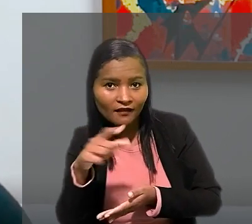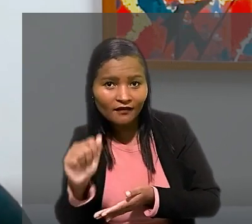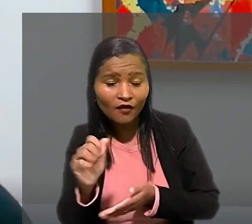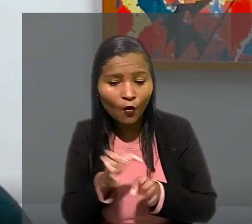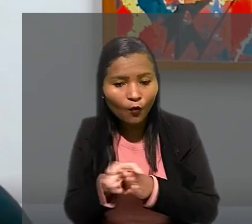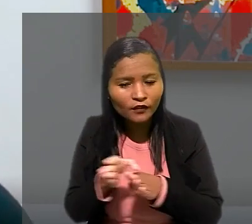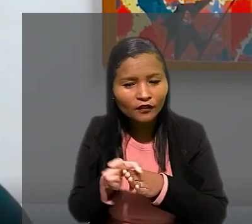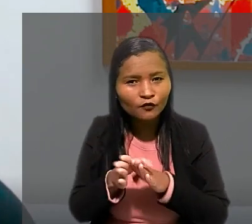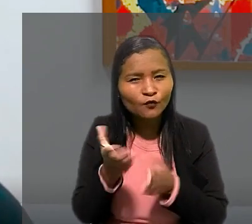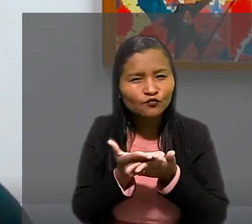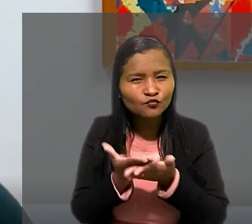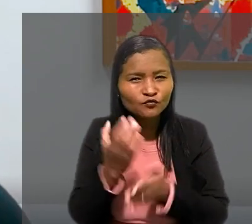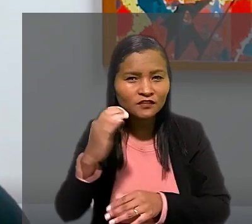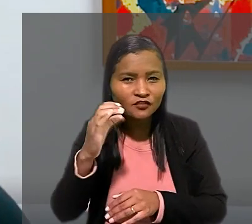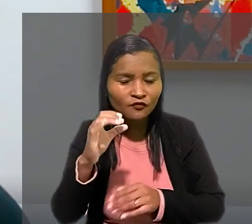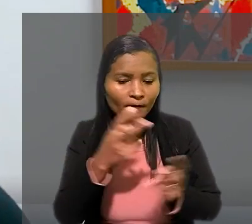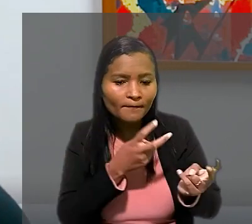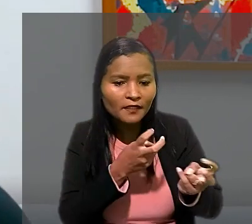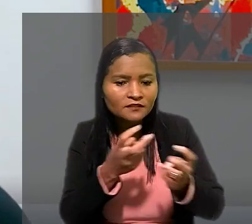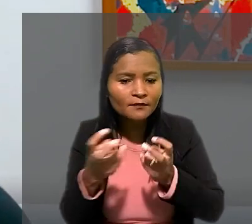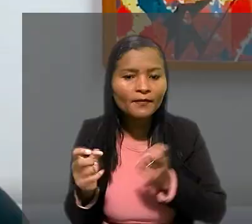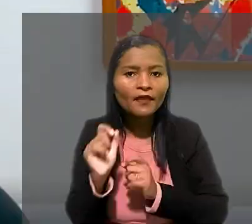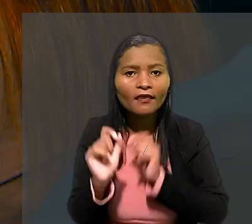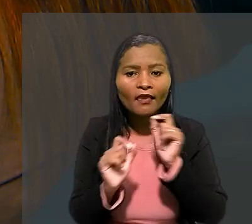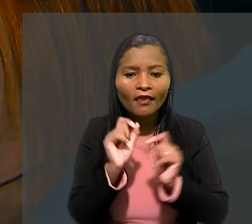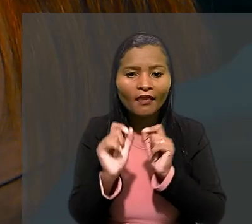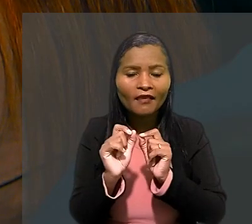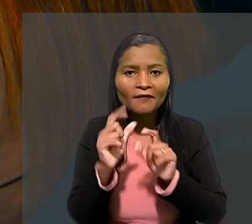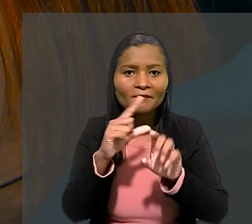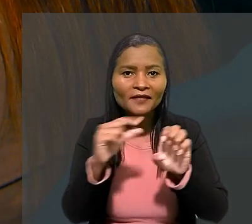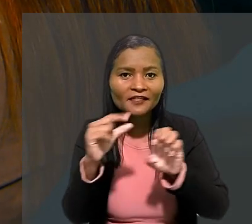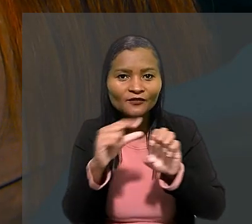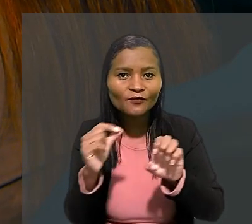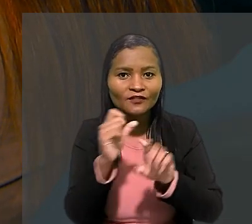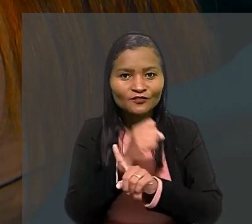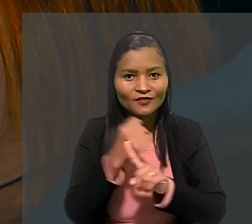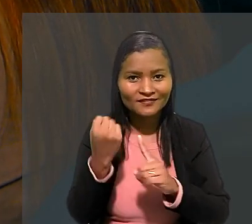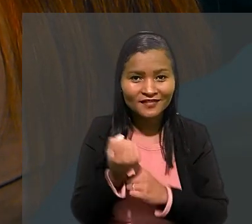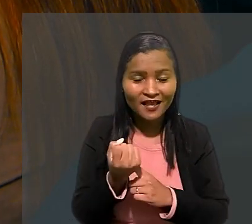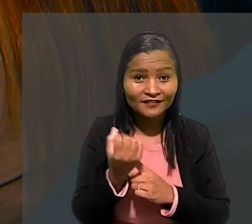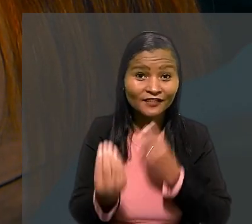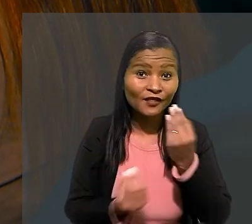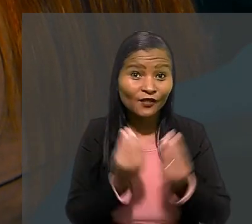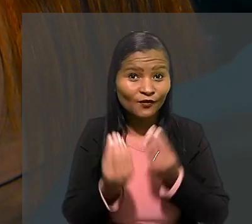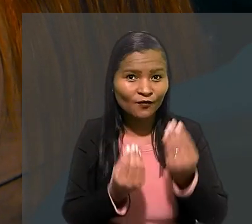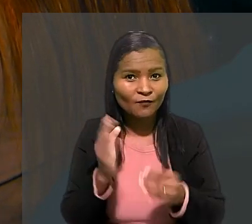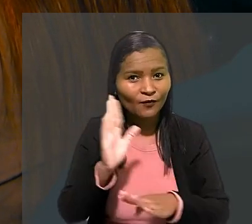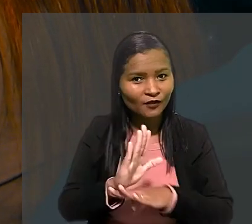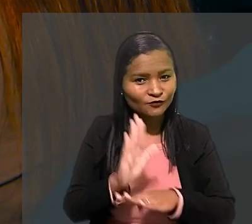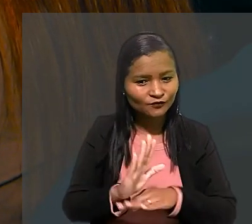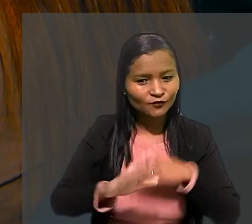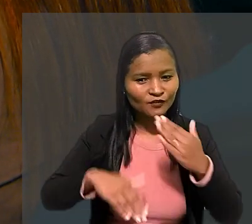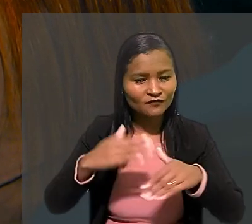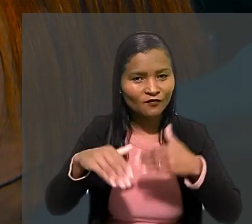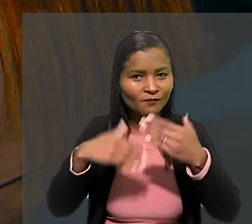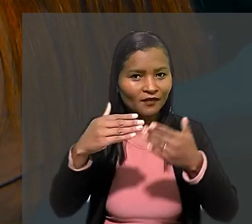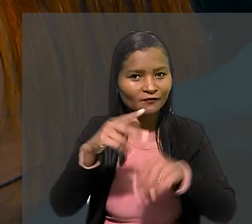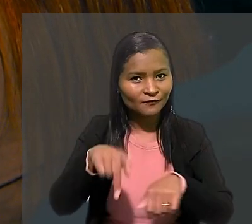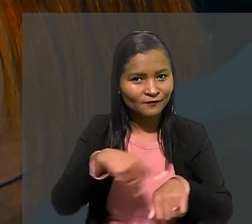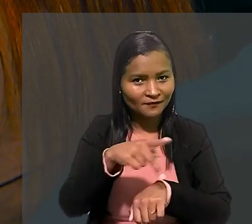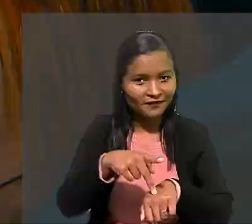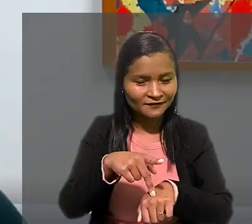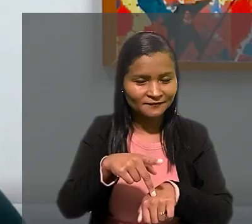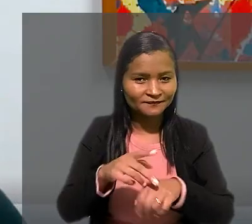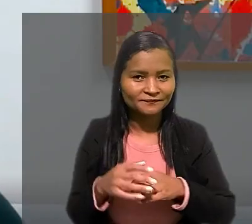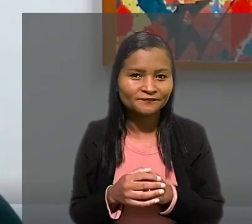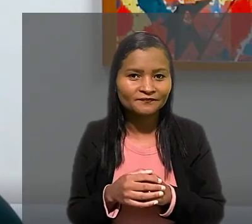estudo científico para identificar quem são os empreendedores sociais e como eles ajudam no desenvolvimento do